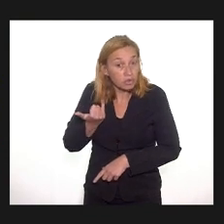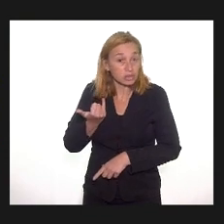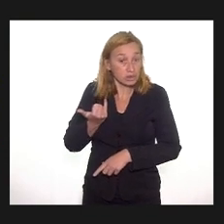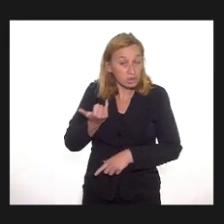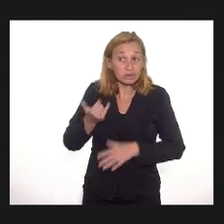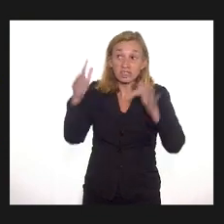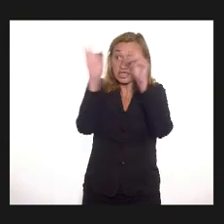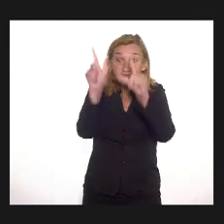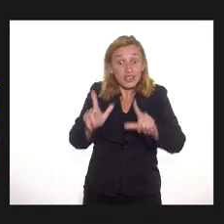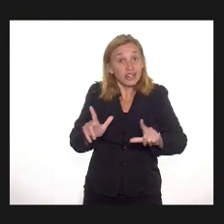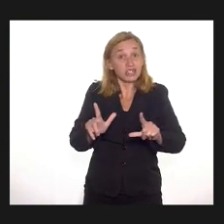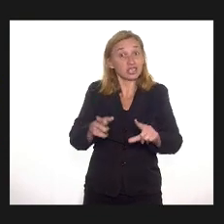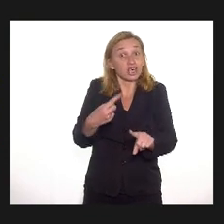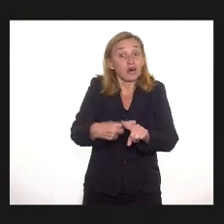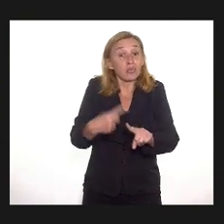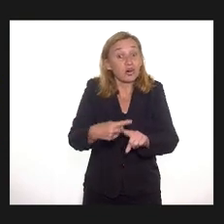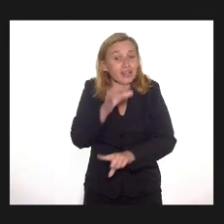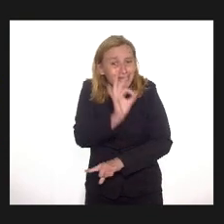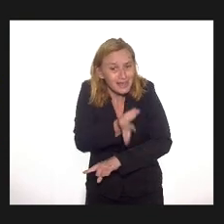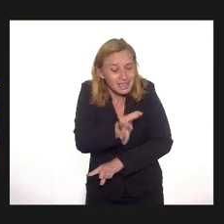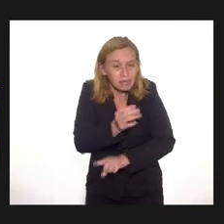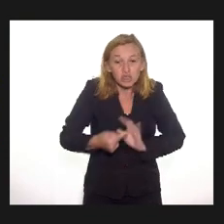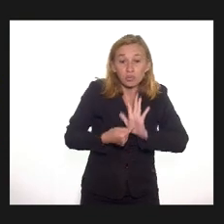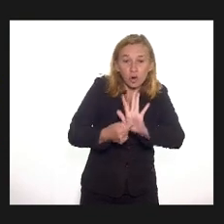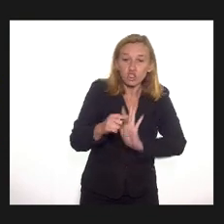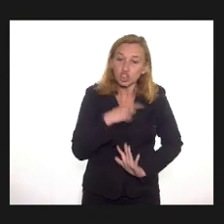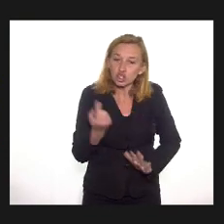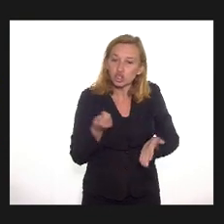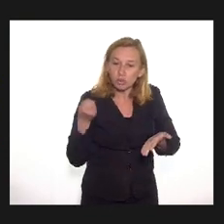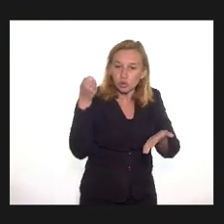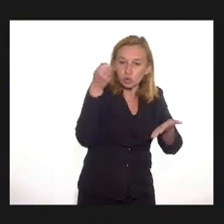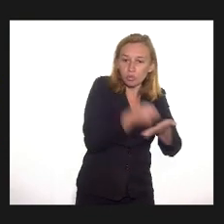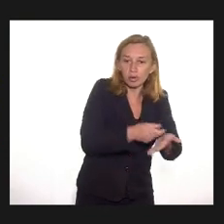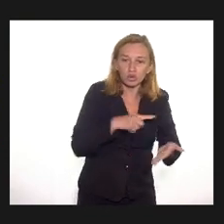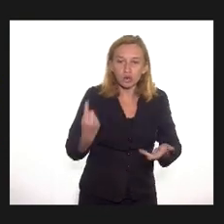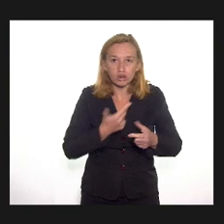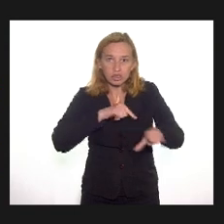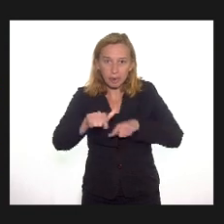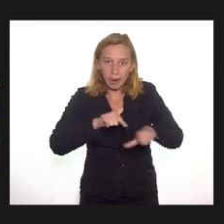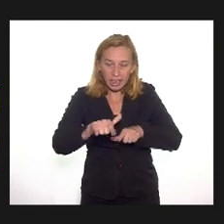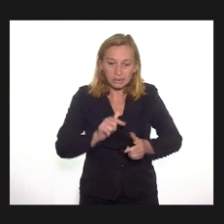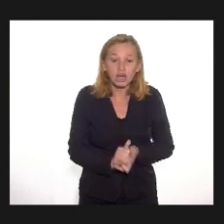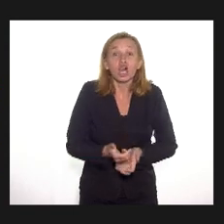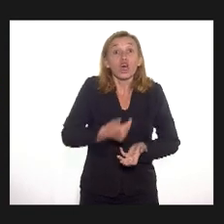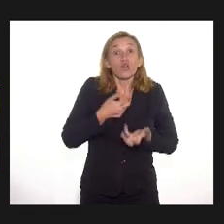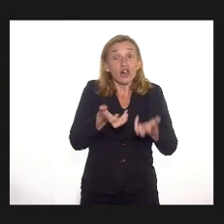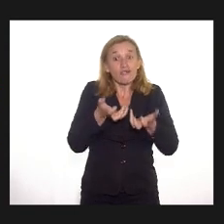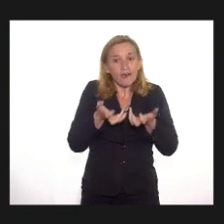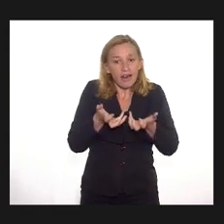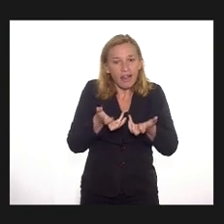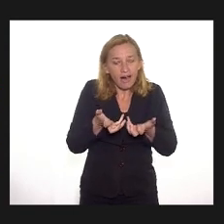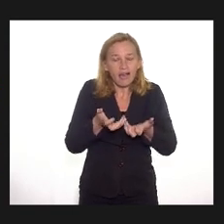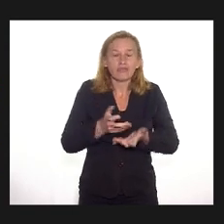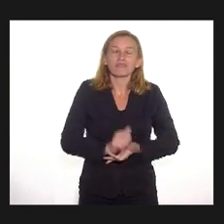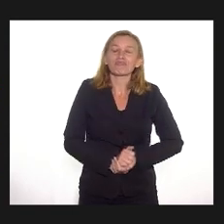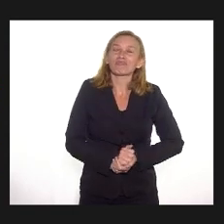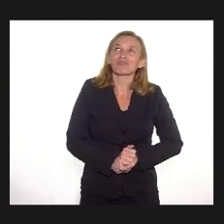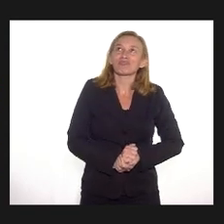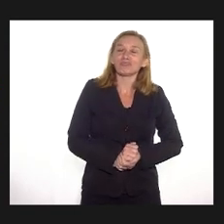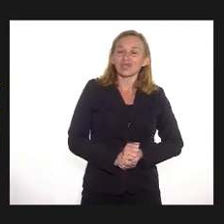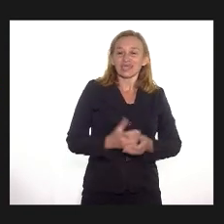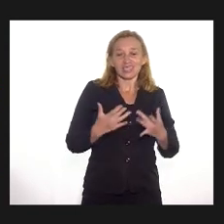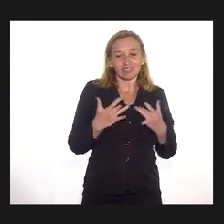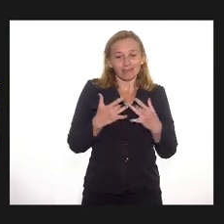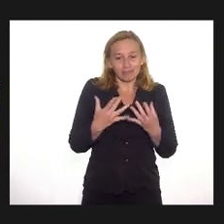deixa muito feliz, porque, de fato, mostra que a gente está cumprindo a nossa missão. Eu quero dizer que, por essência, eu